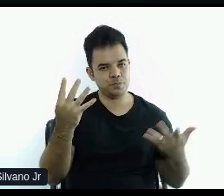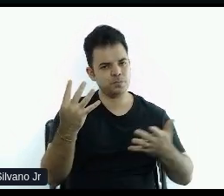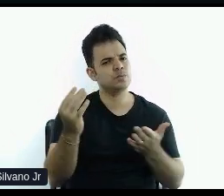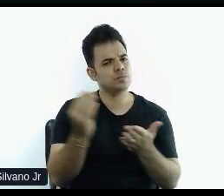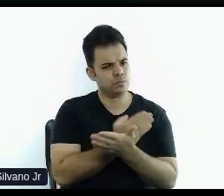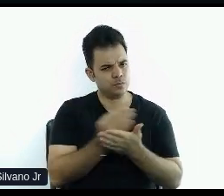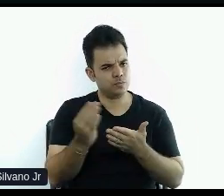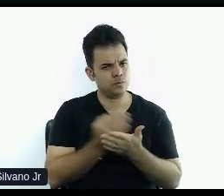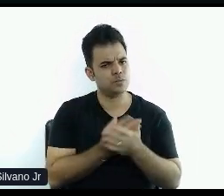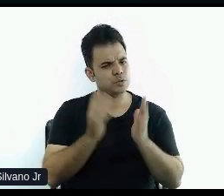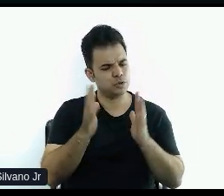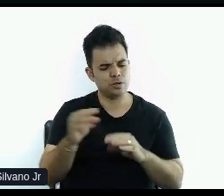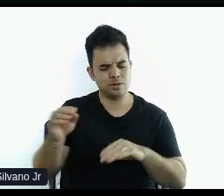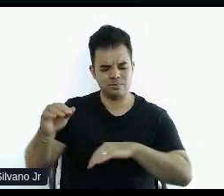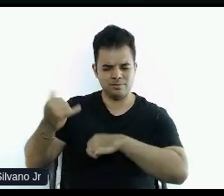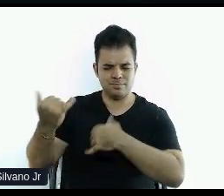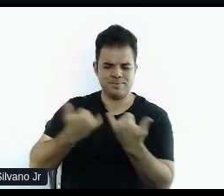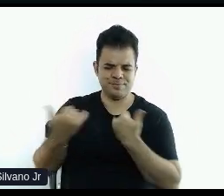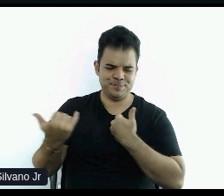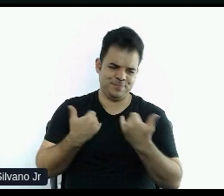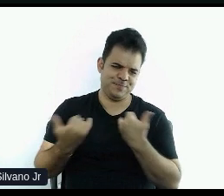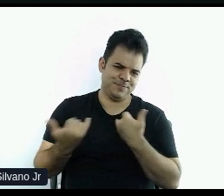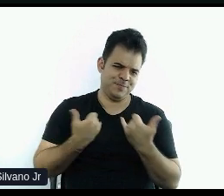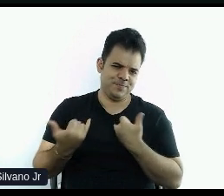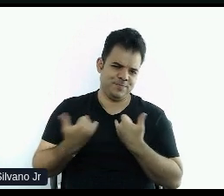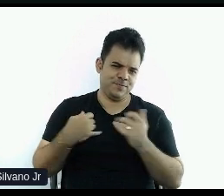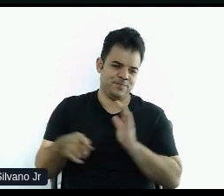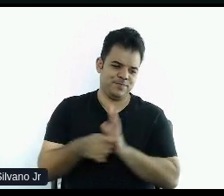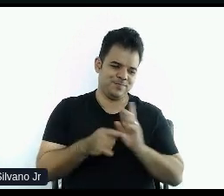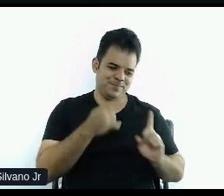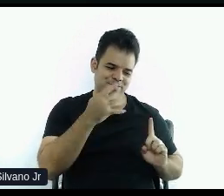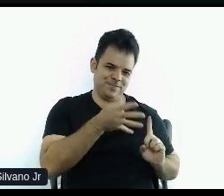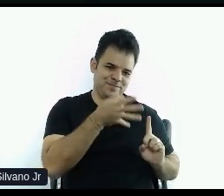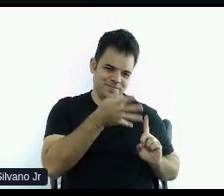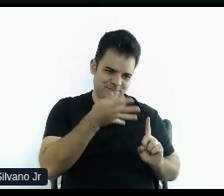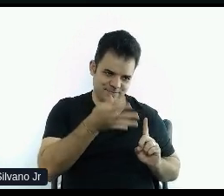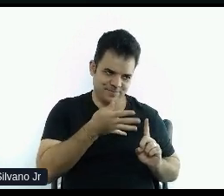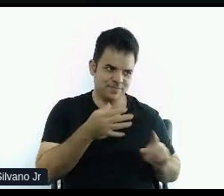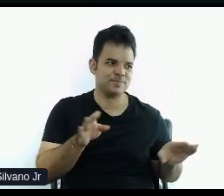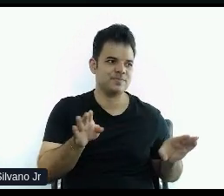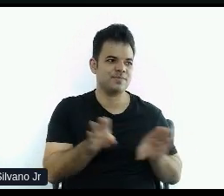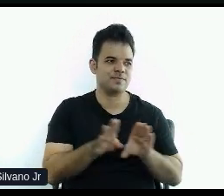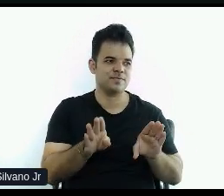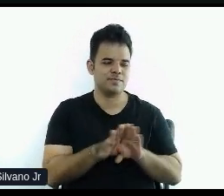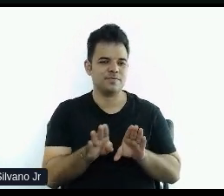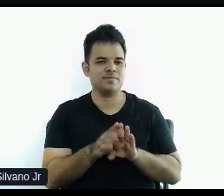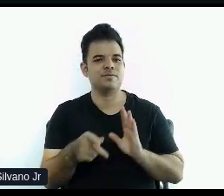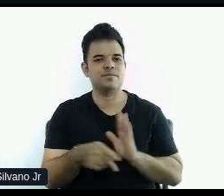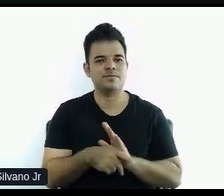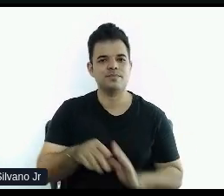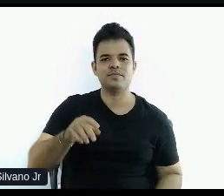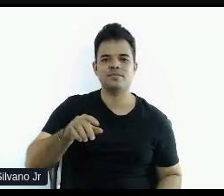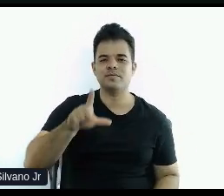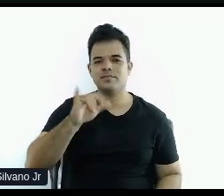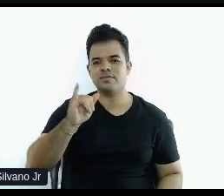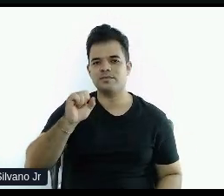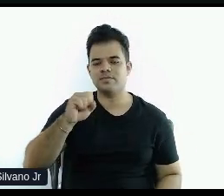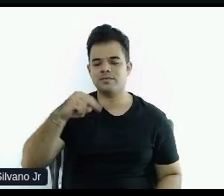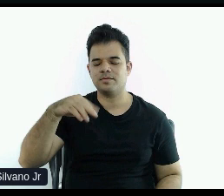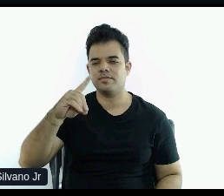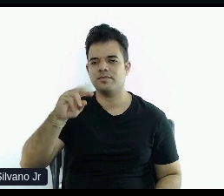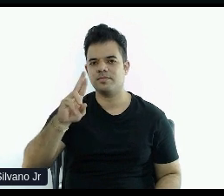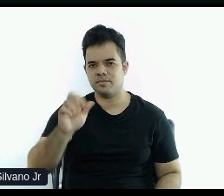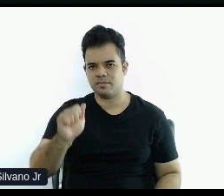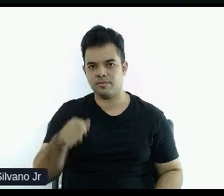comentaram sobre a palestra, a palestra que a Alessandra deu ontem na trilha